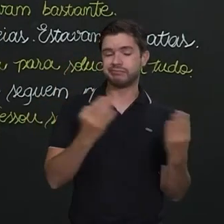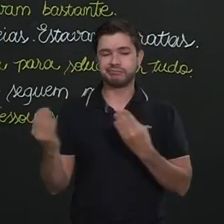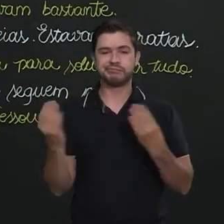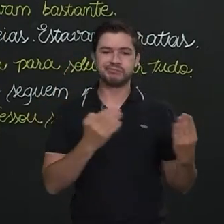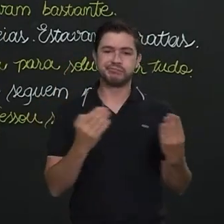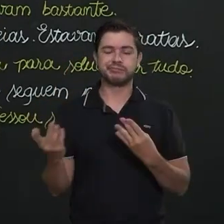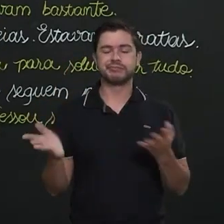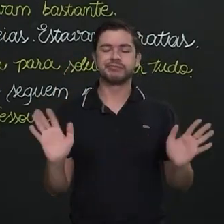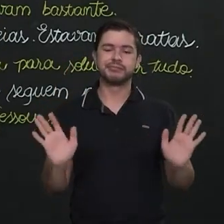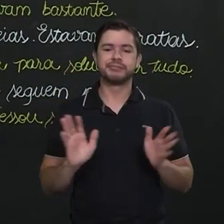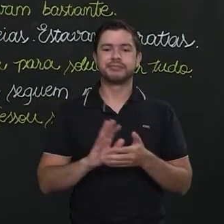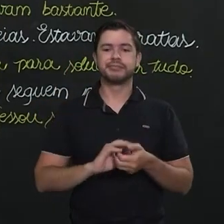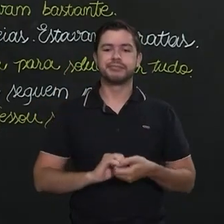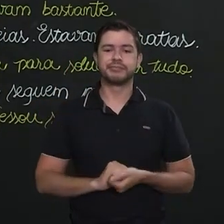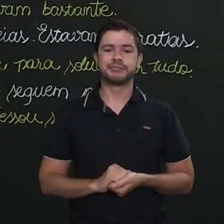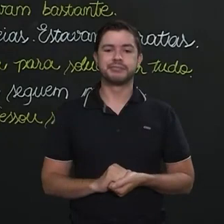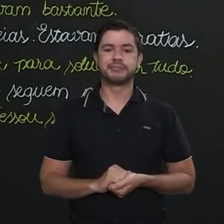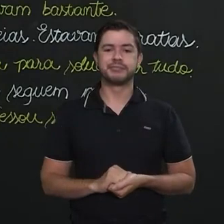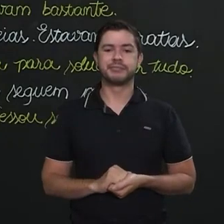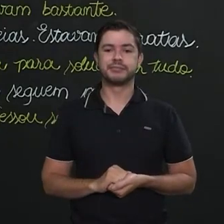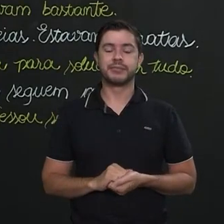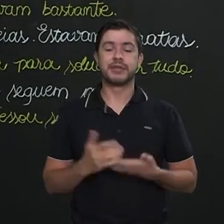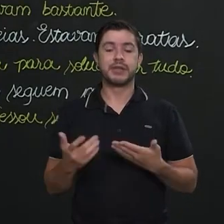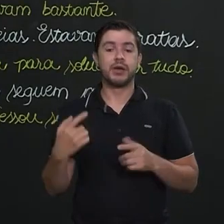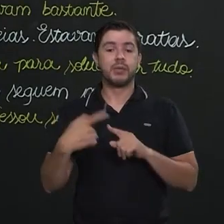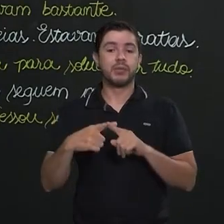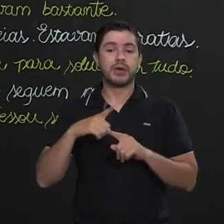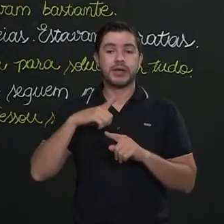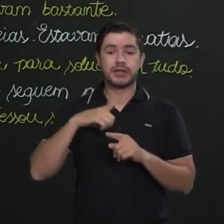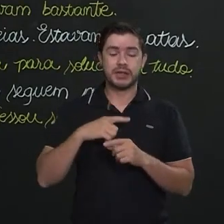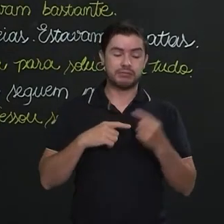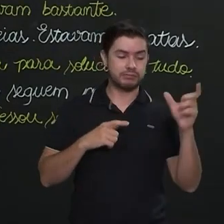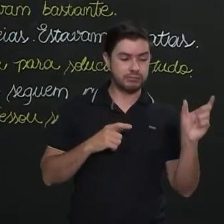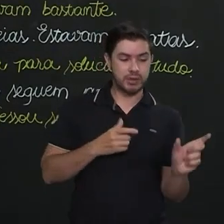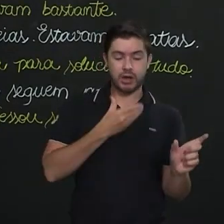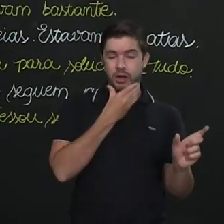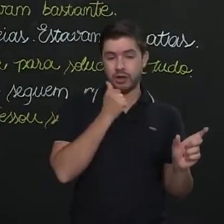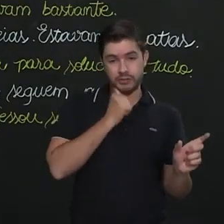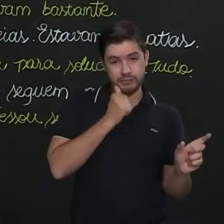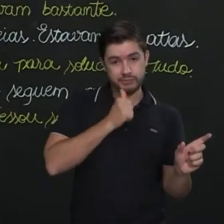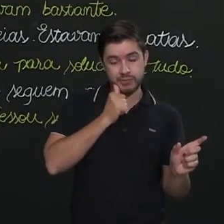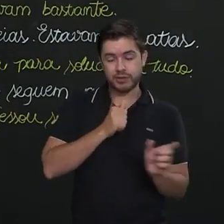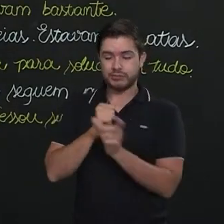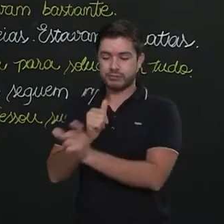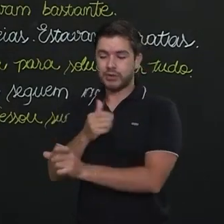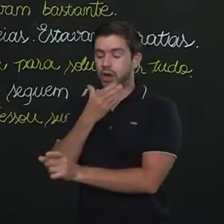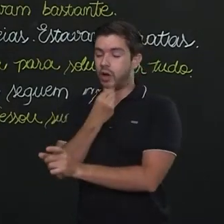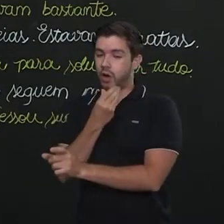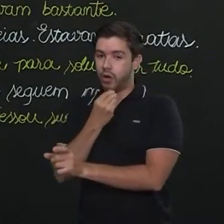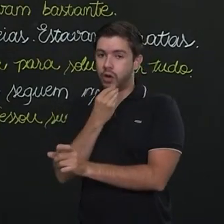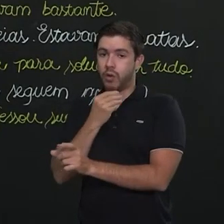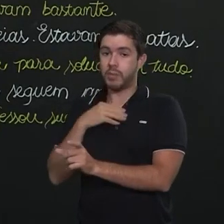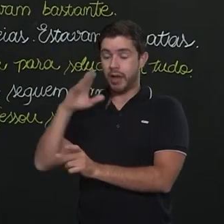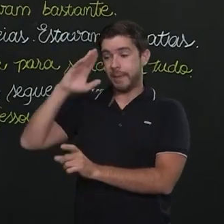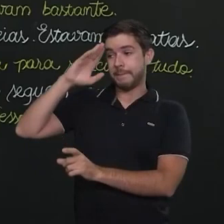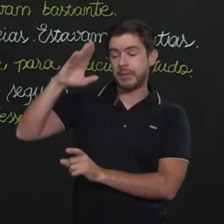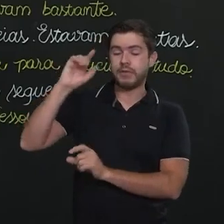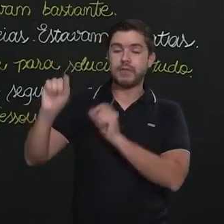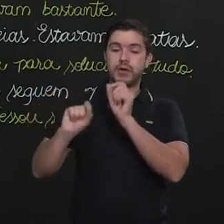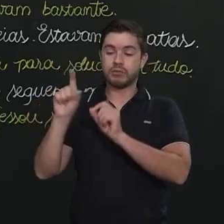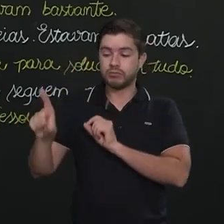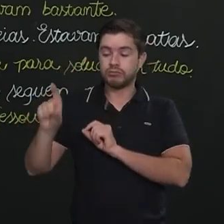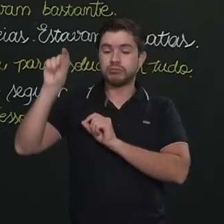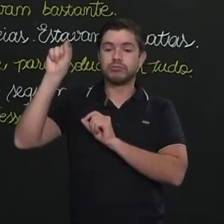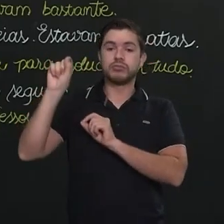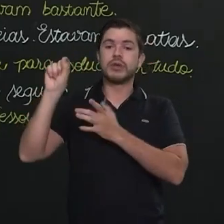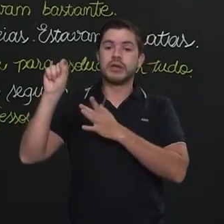também, claro, o masculino no plural, ok? Quando eu tenho feminino e masculino, a preferência é que eu faça a